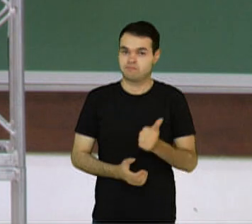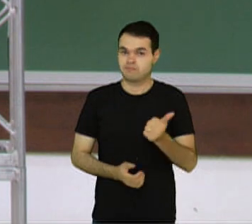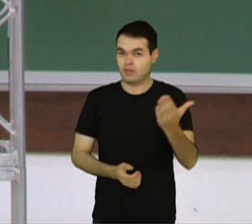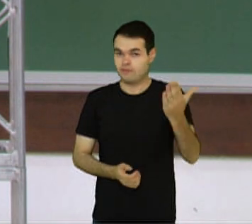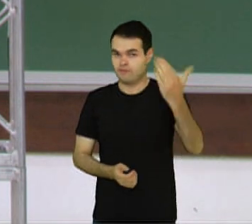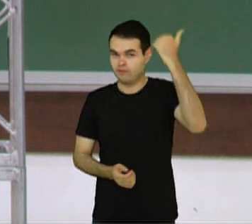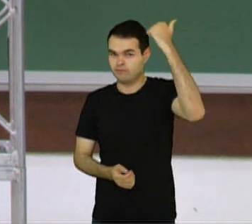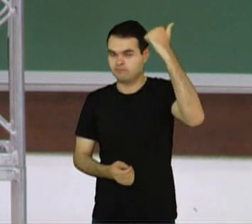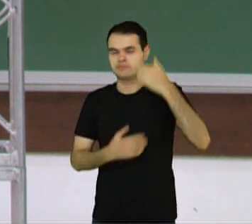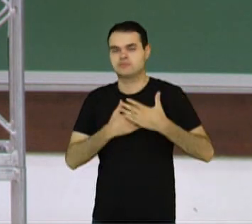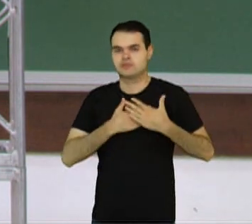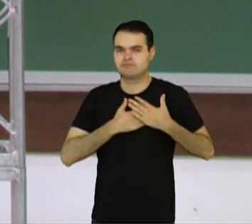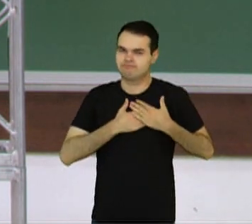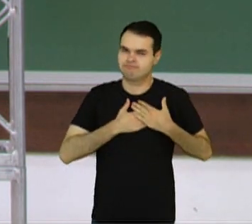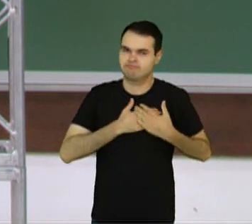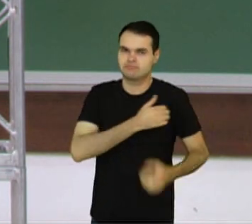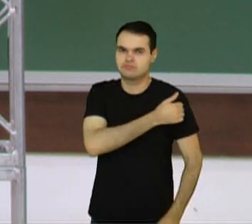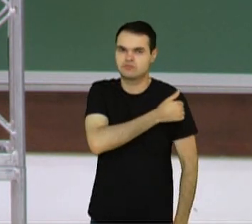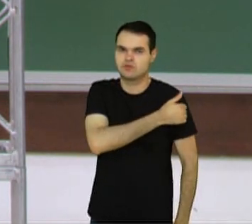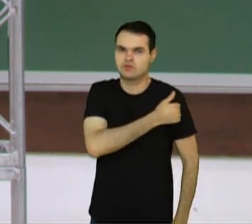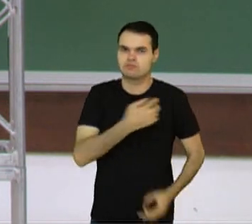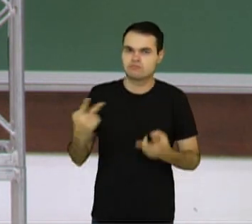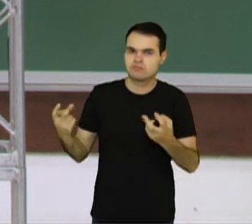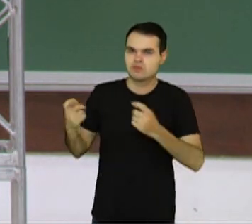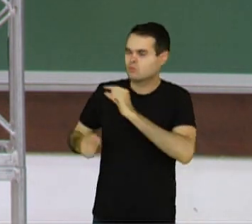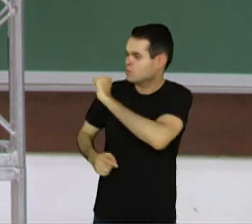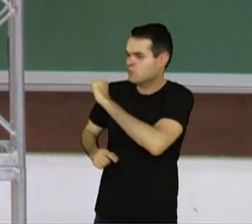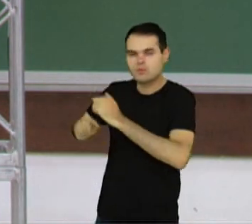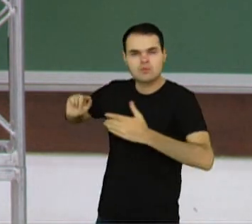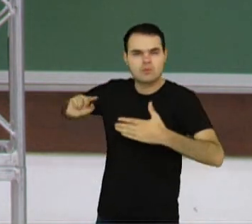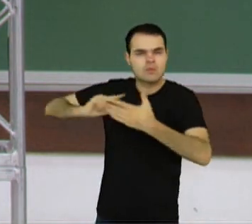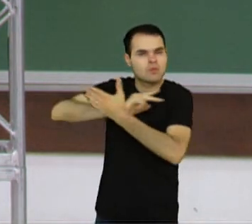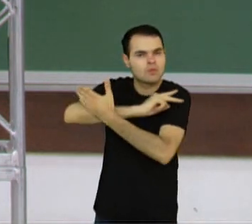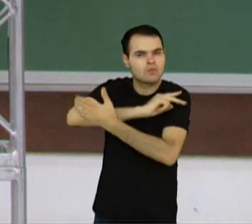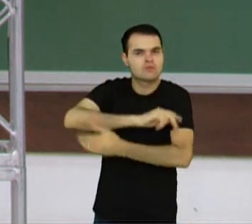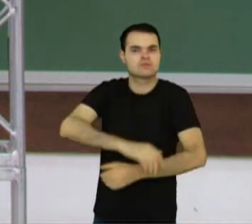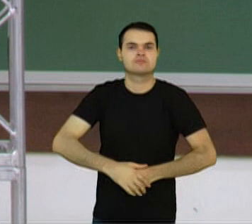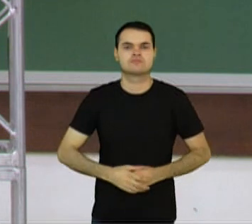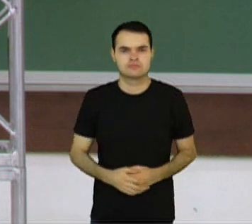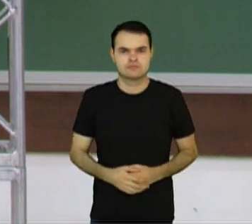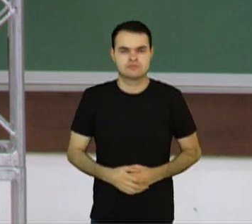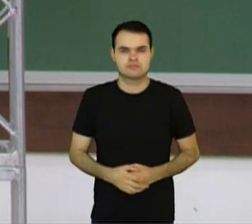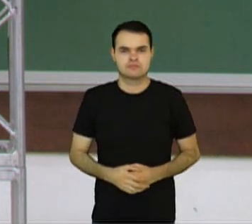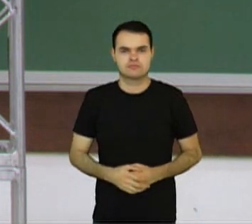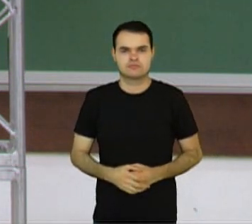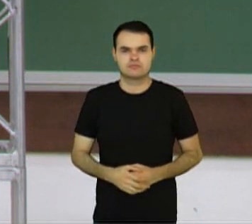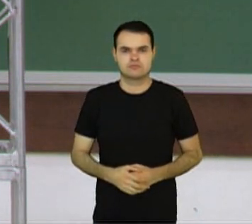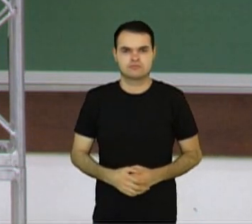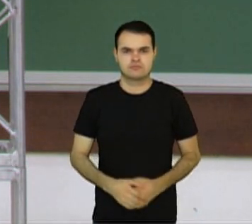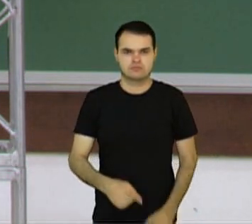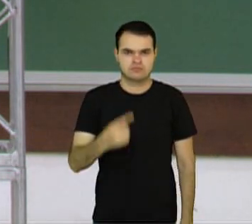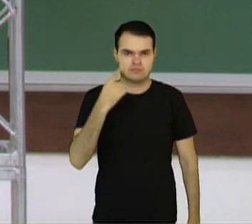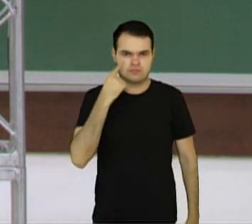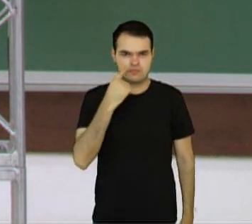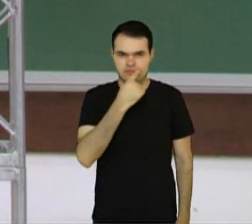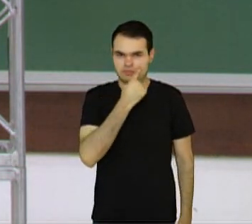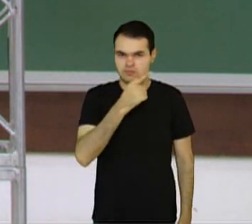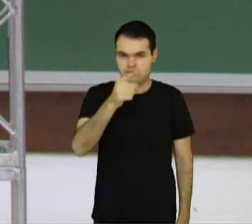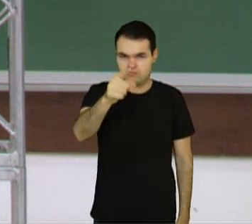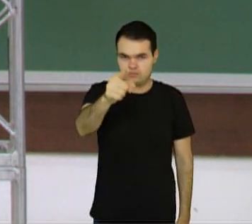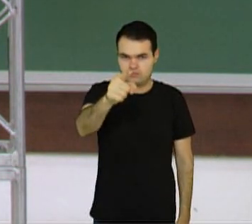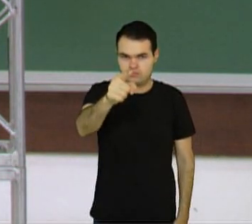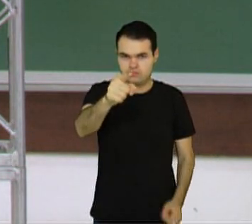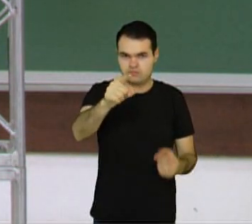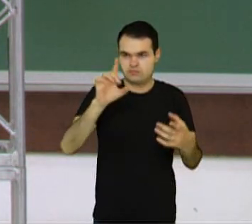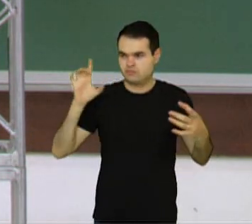Vamos lá então, prezado aluno, para a gente observar o que está ocorrendo. Perceba, o caminho que tem entre os seus olhos e a imagem